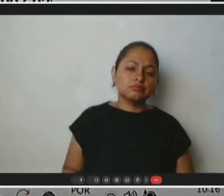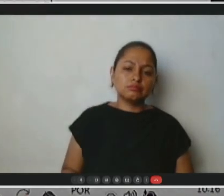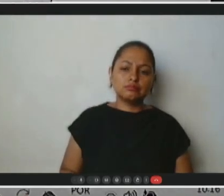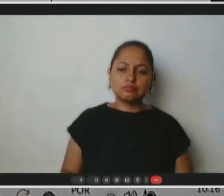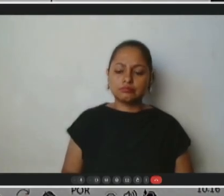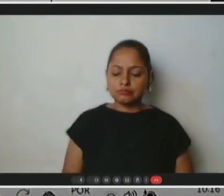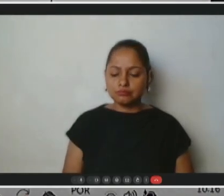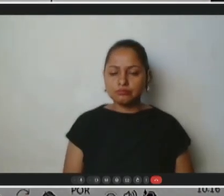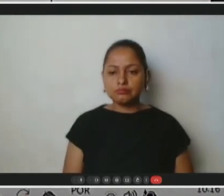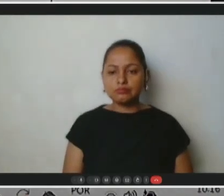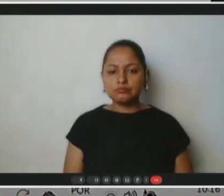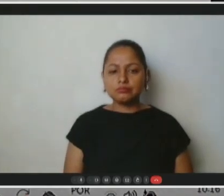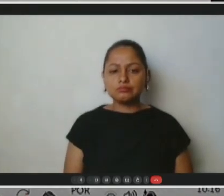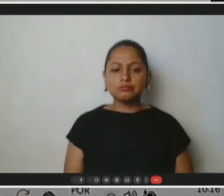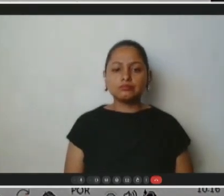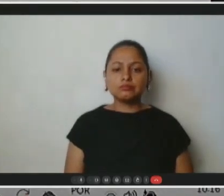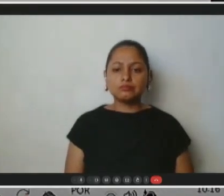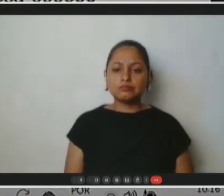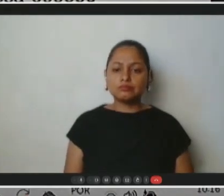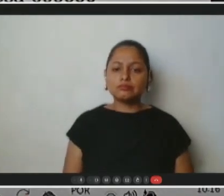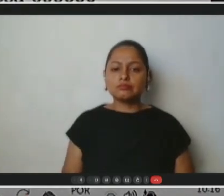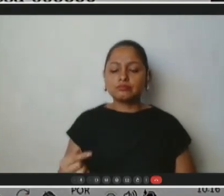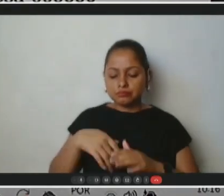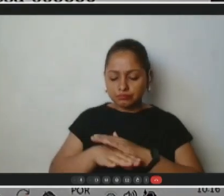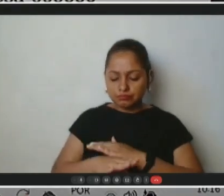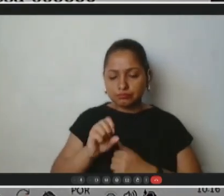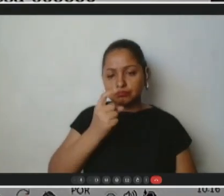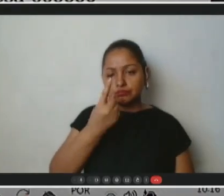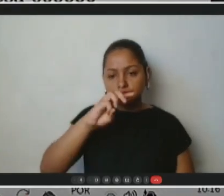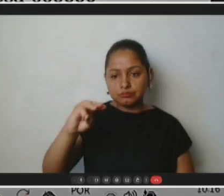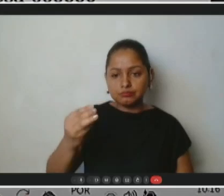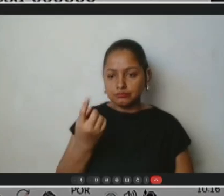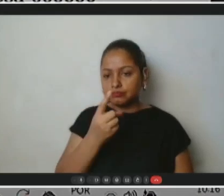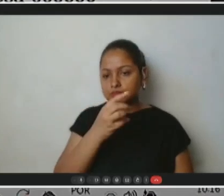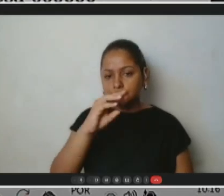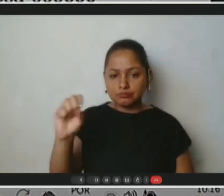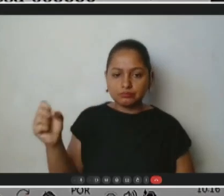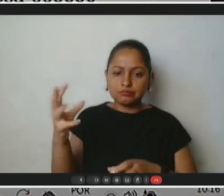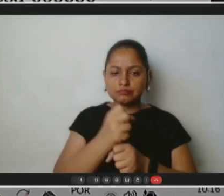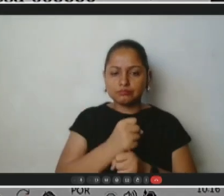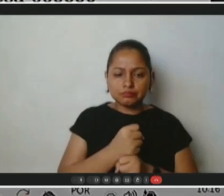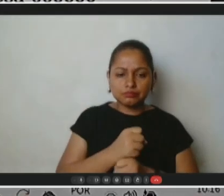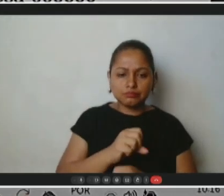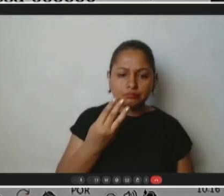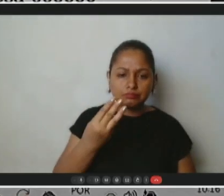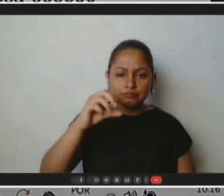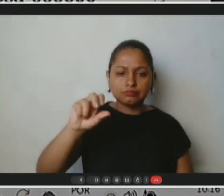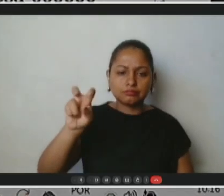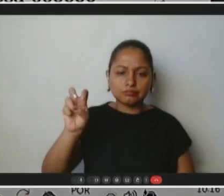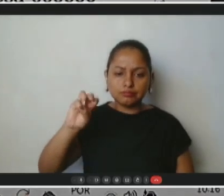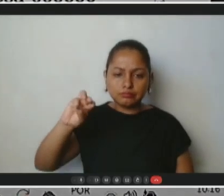de contingência, 1.300.000. Total de despesa, 395 milhões.